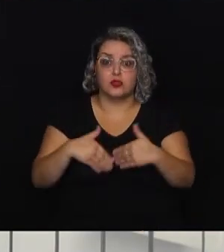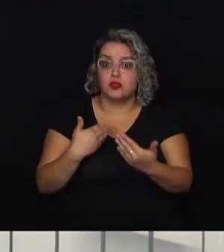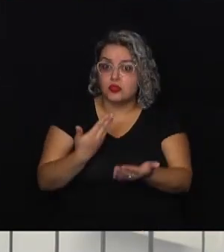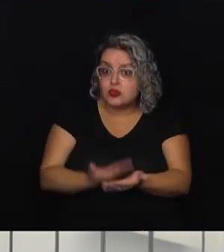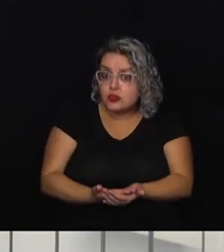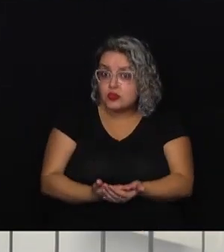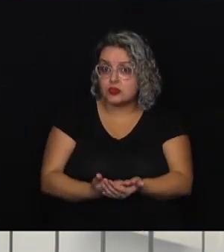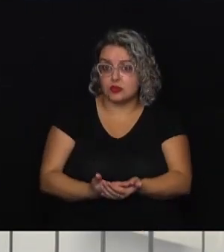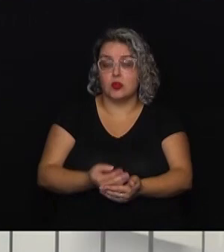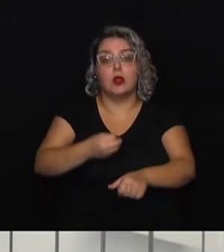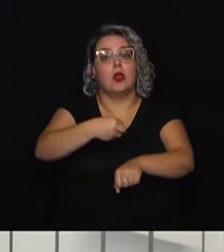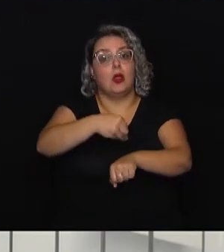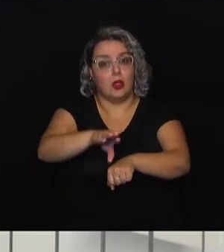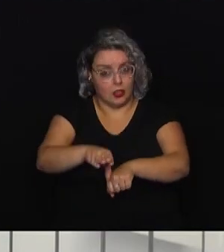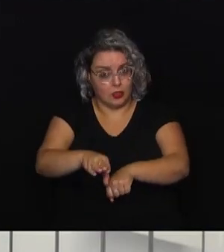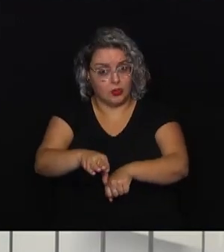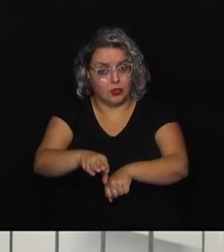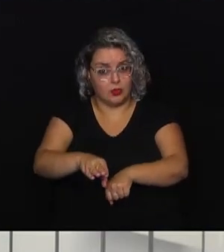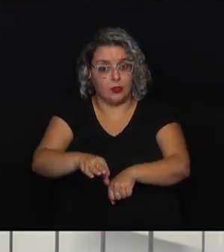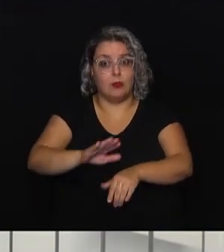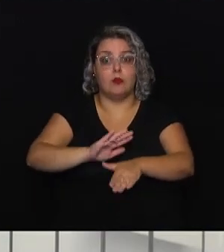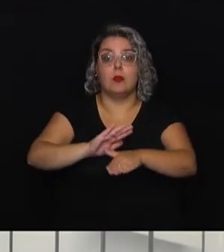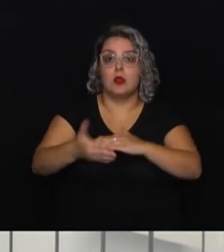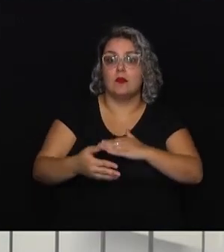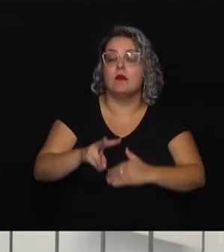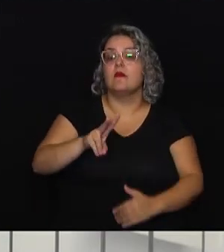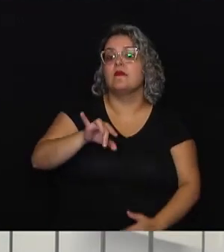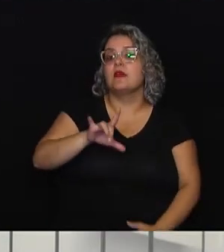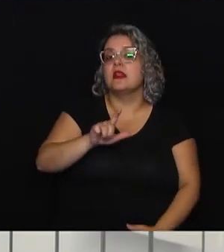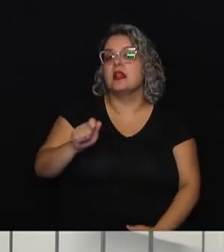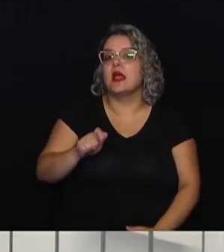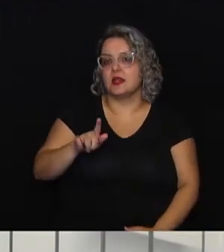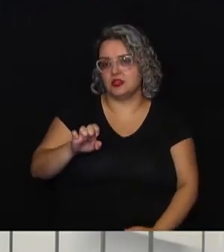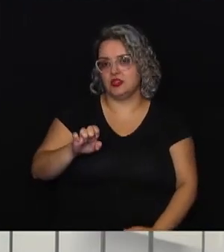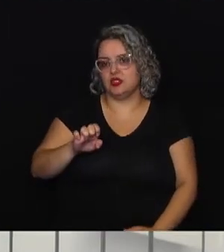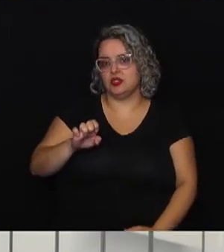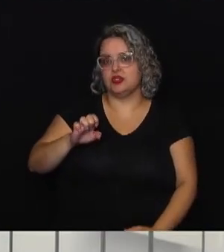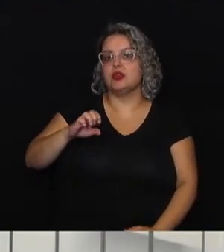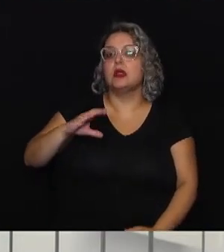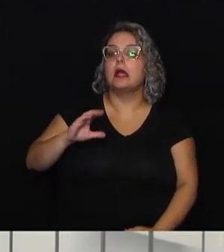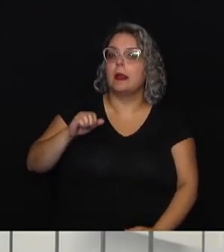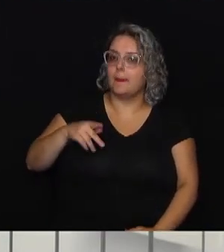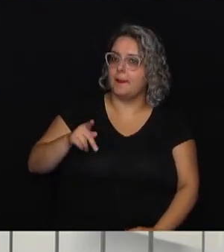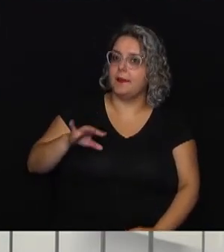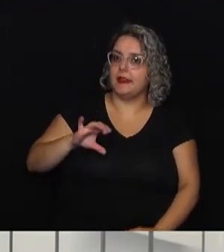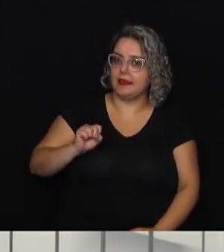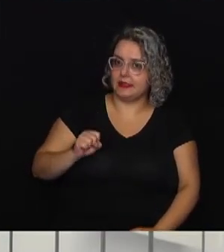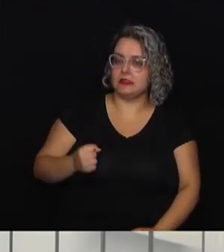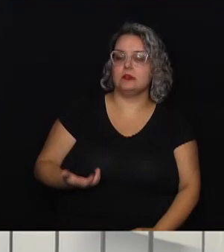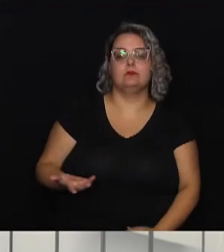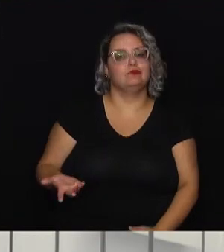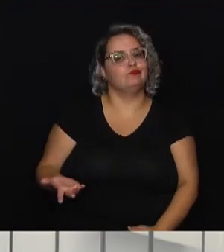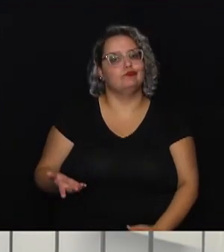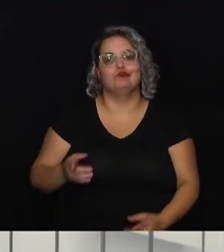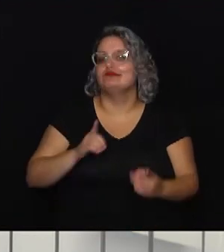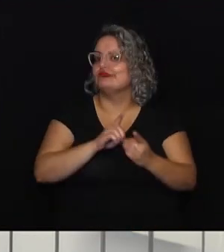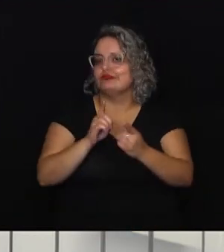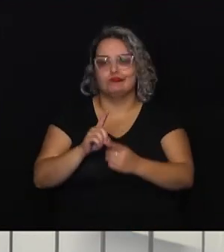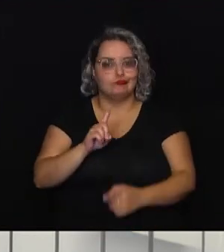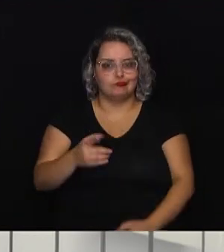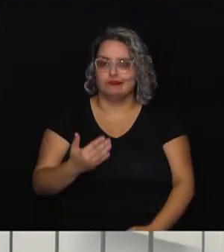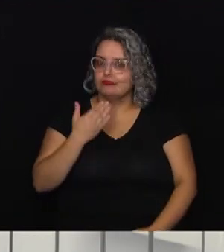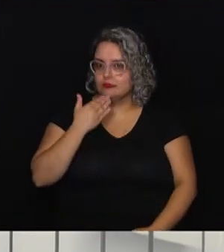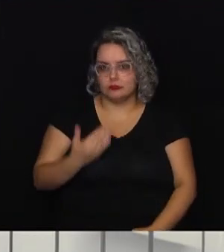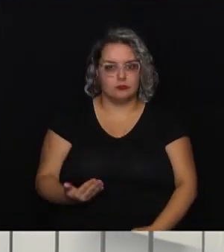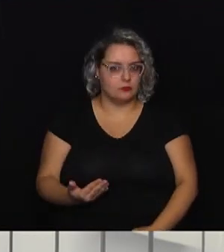e indicações para o bairro Village Campinas, mas nem todas as demandas foram atendidas. O